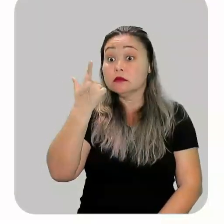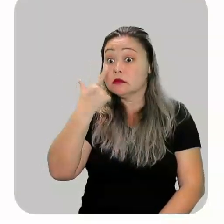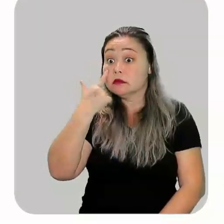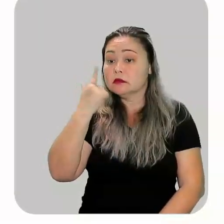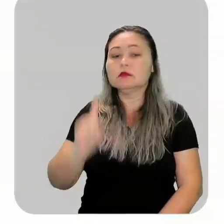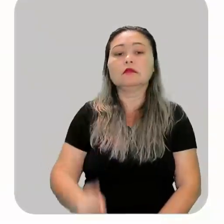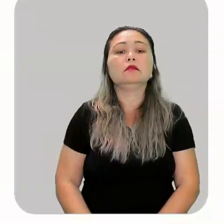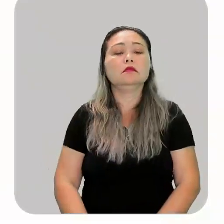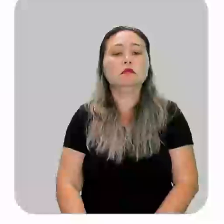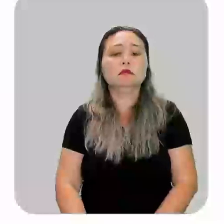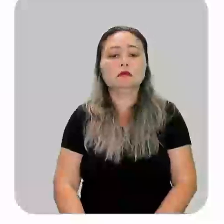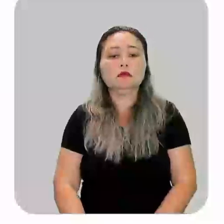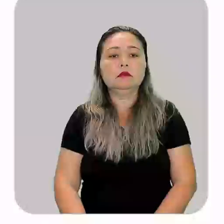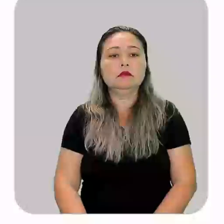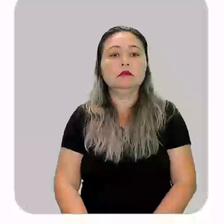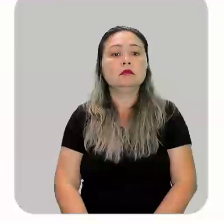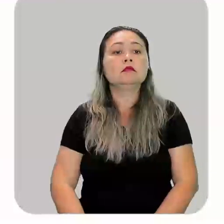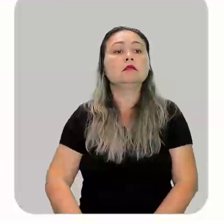ver.